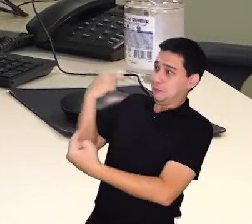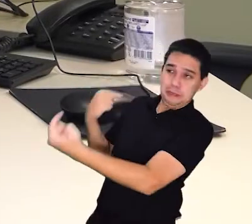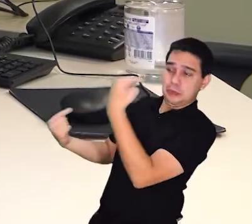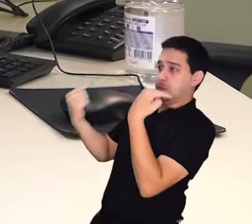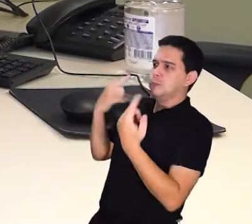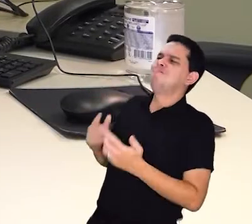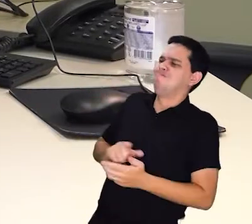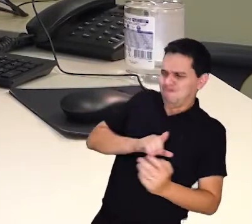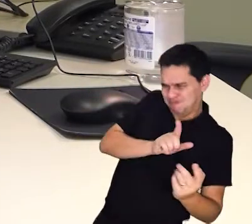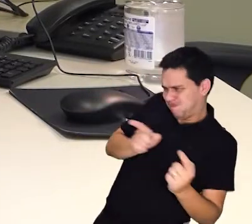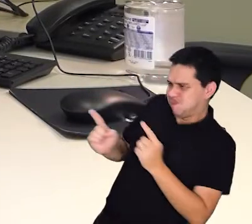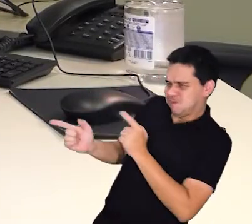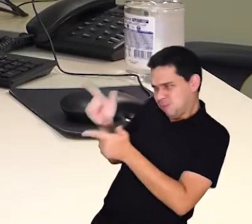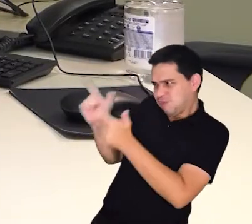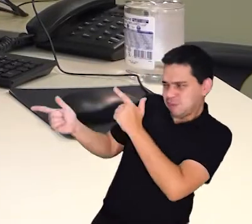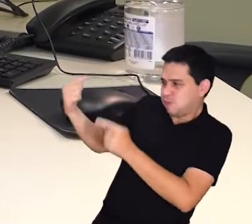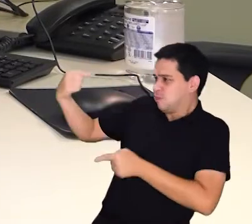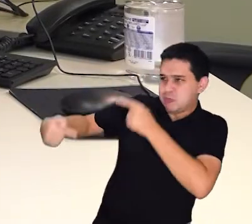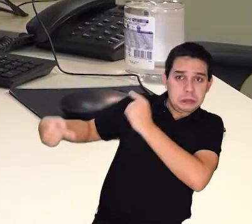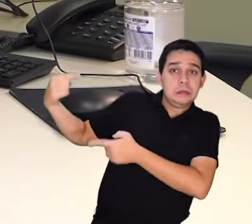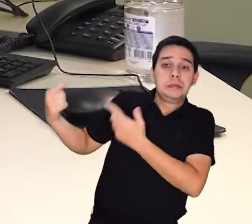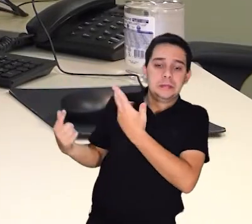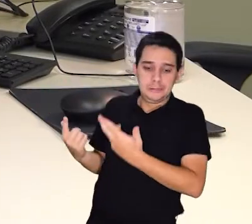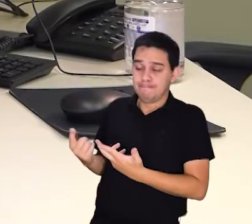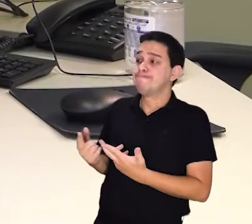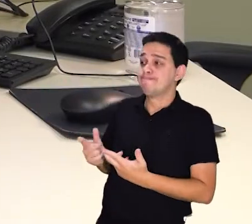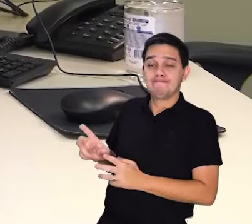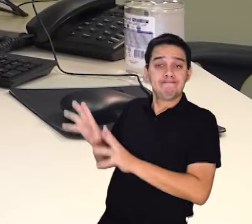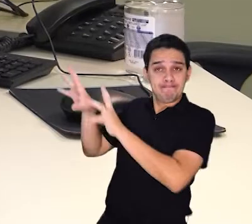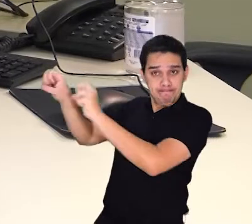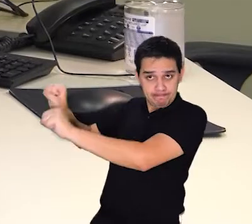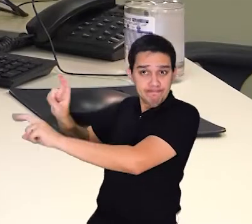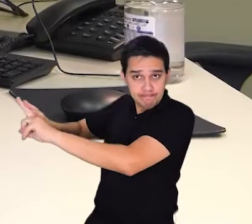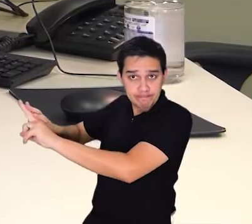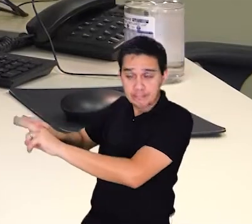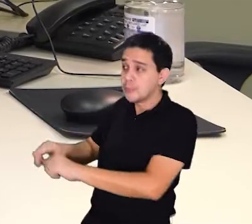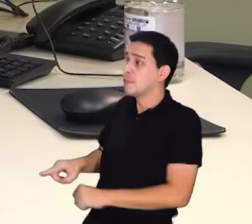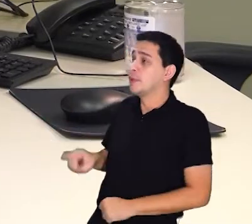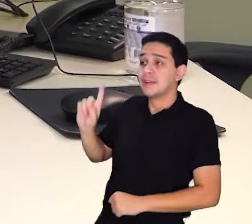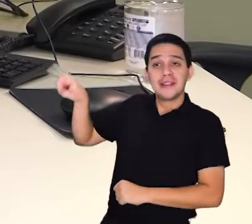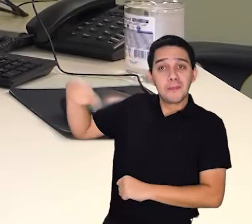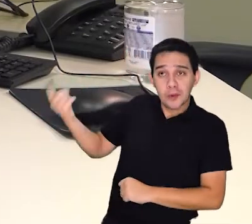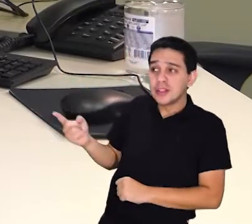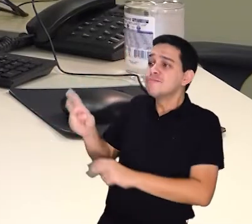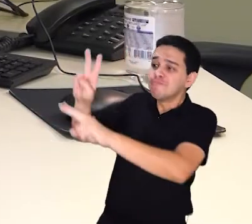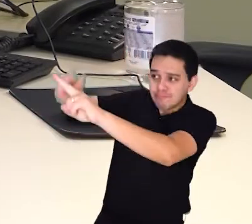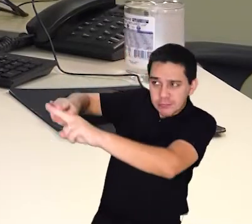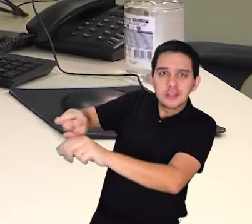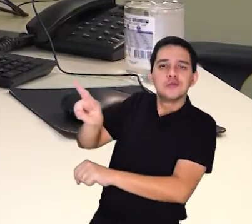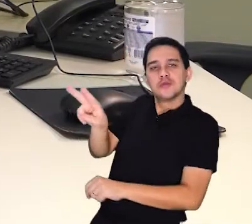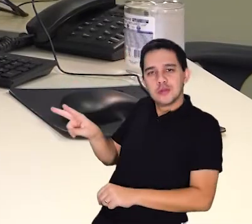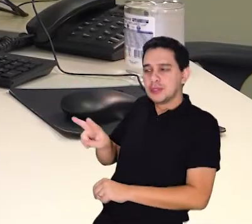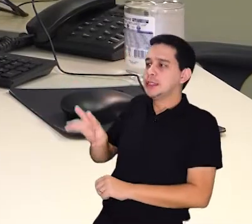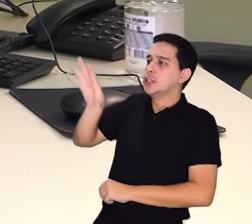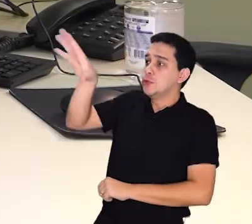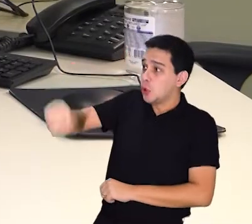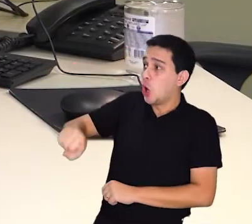até identificado nas mensagens de conversas de aplicativo WhatsApp do Aluan com o